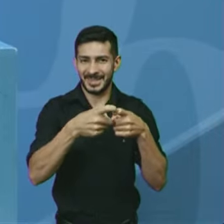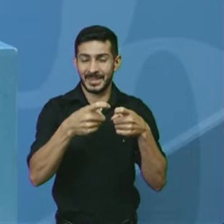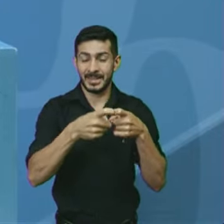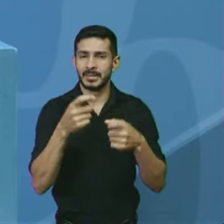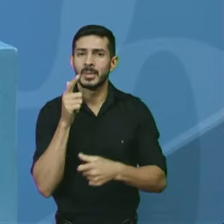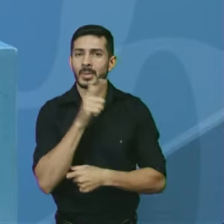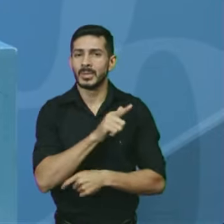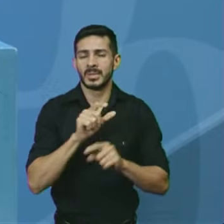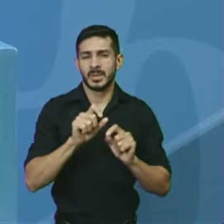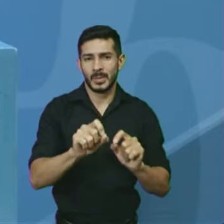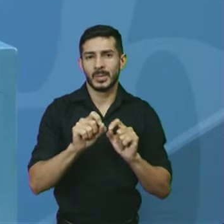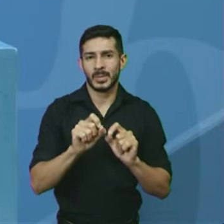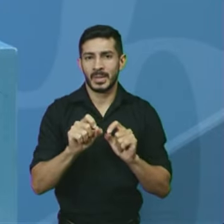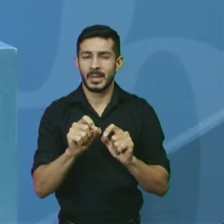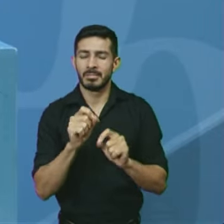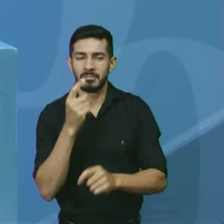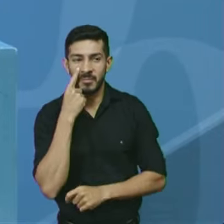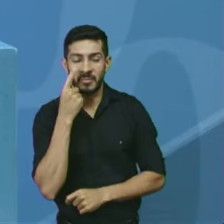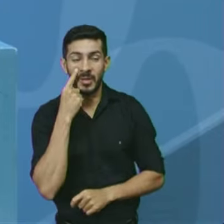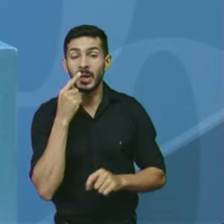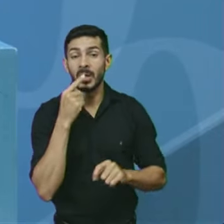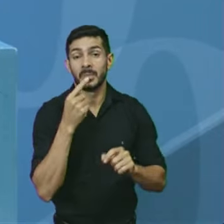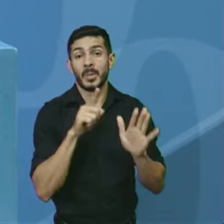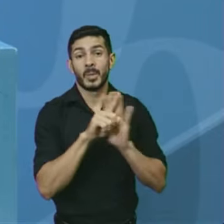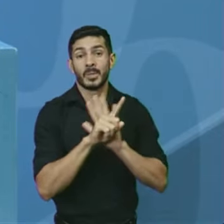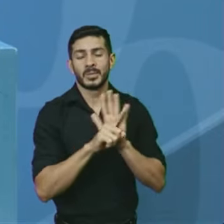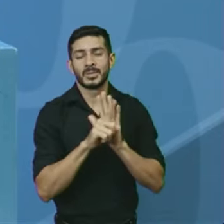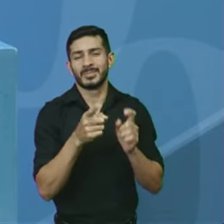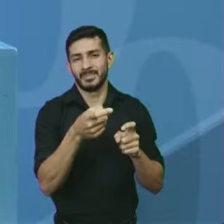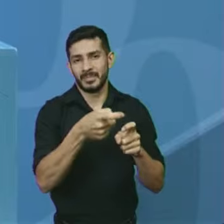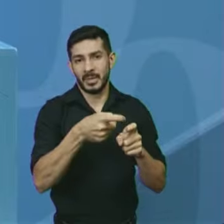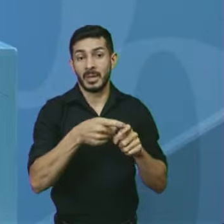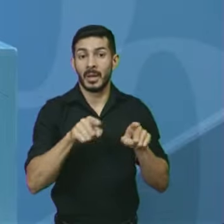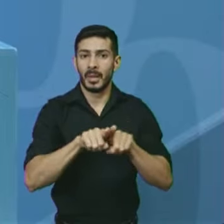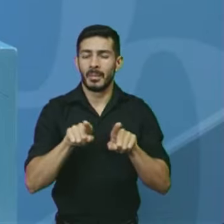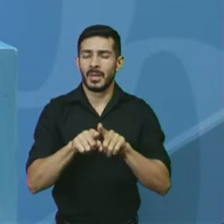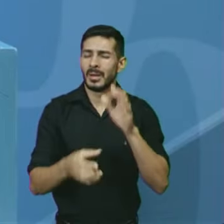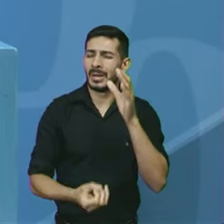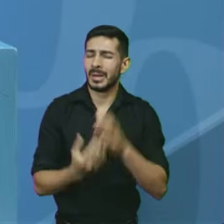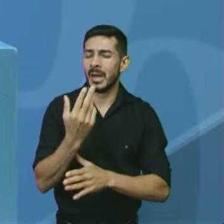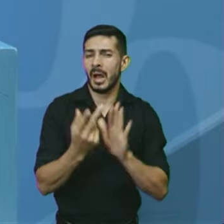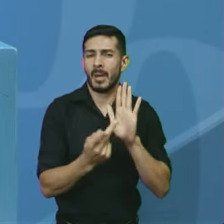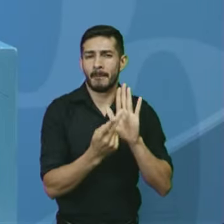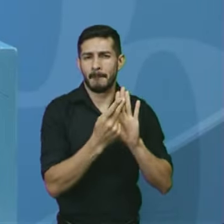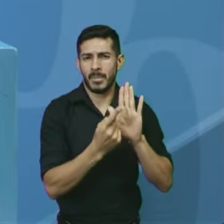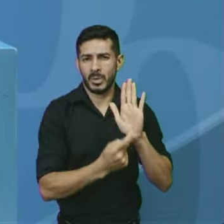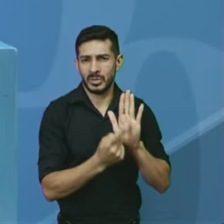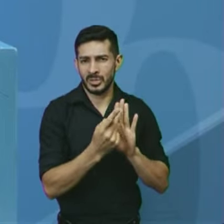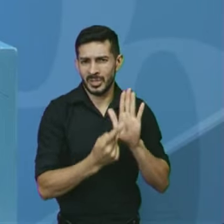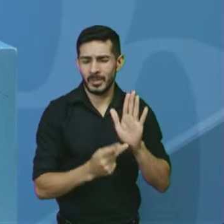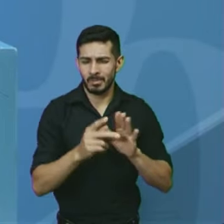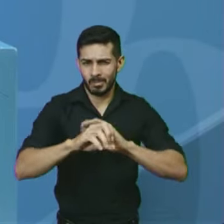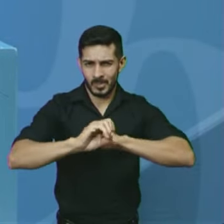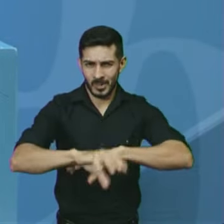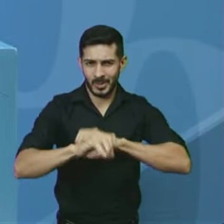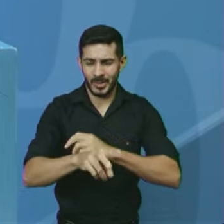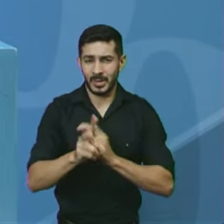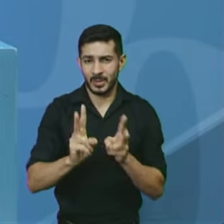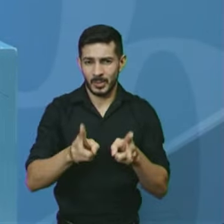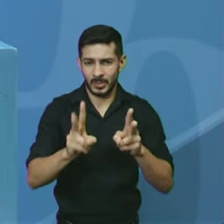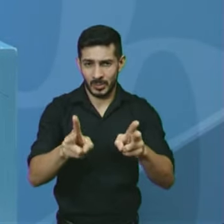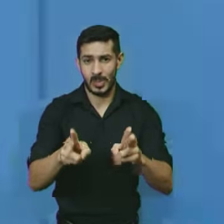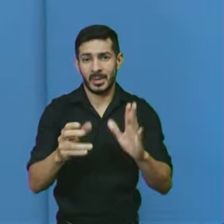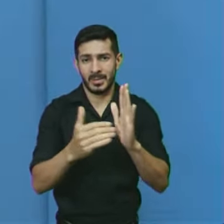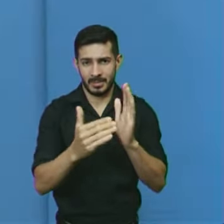consulta médica E além disso nós vamos implantar o programa de educação continuada dentro do município